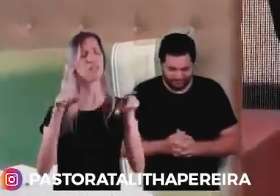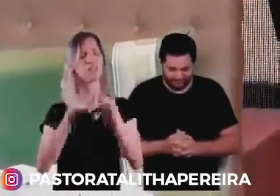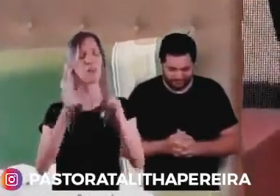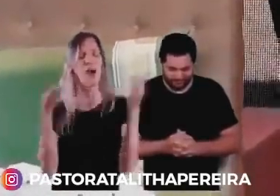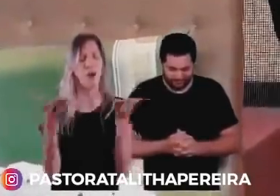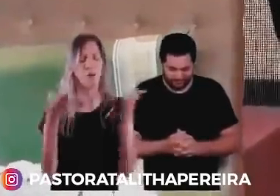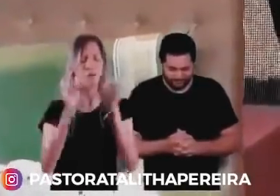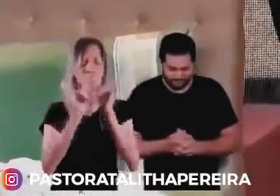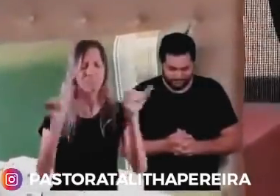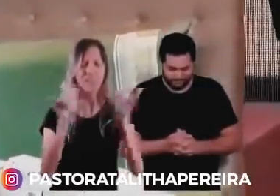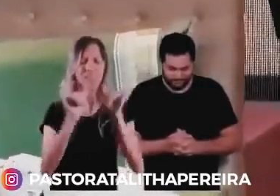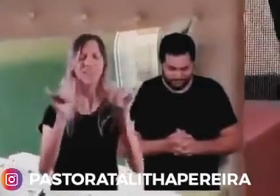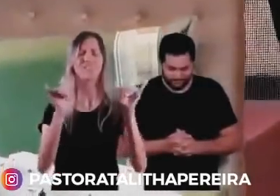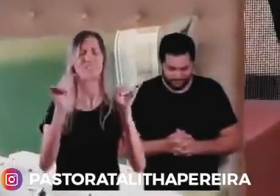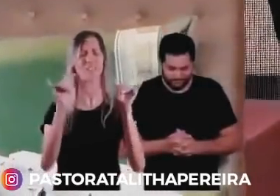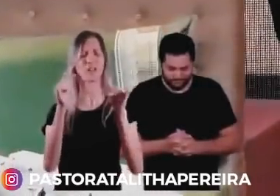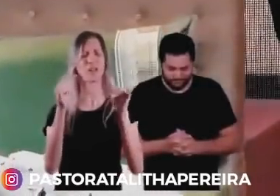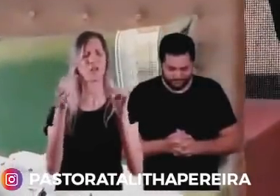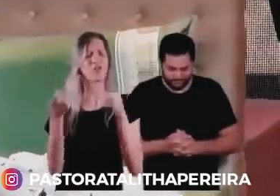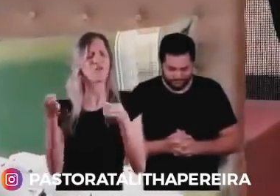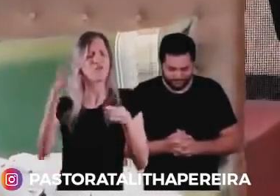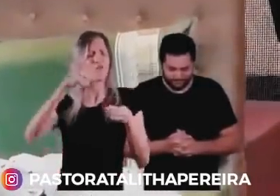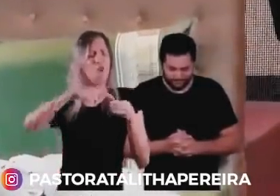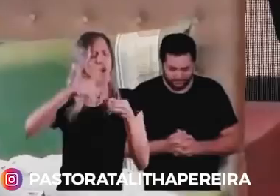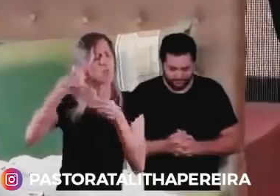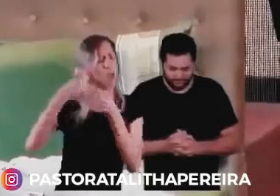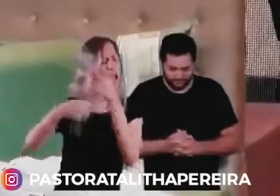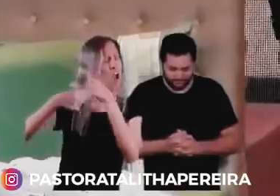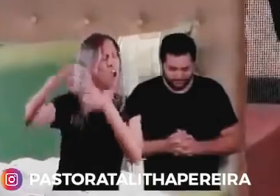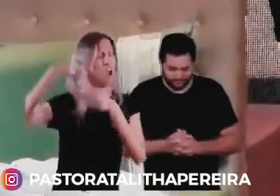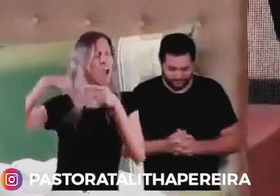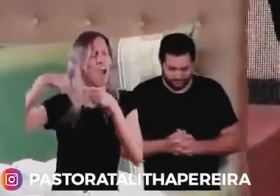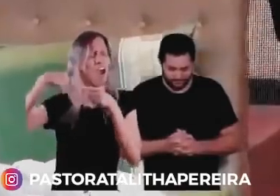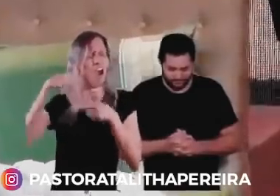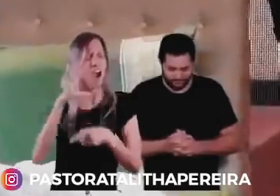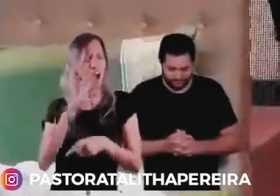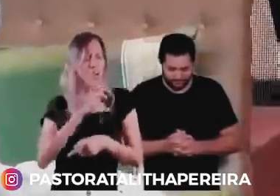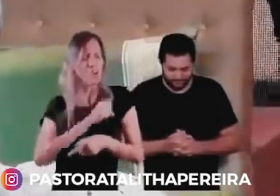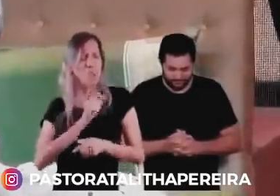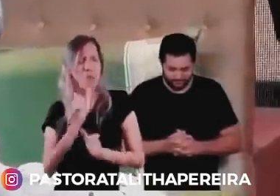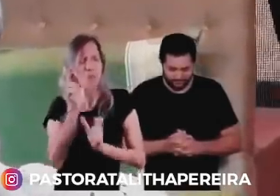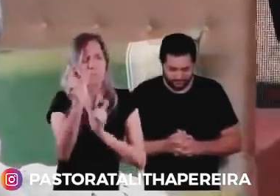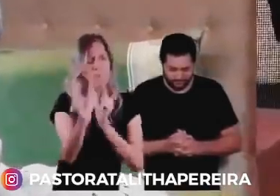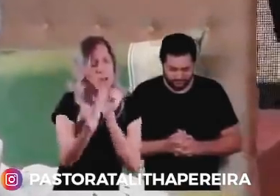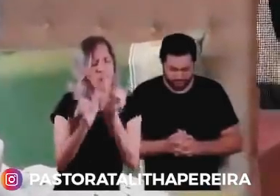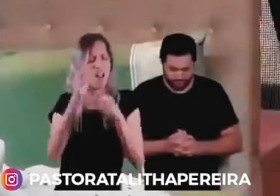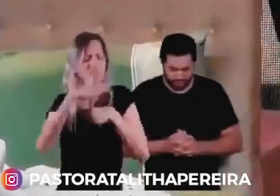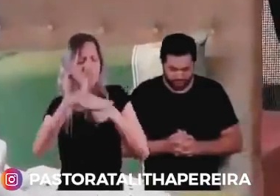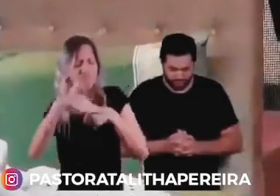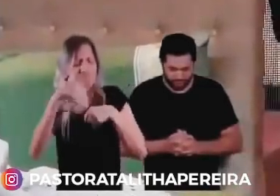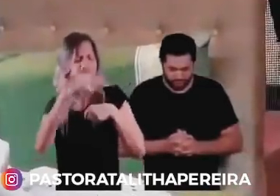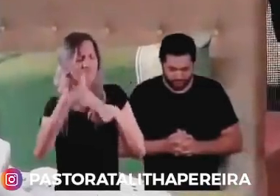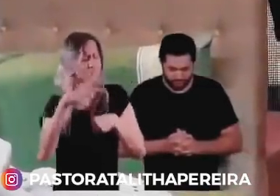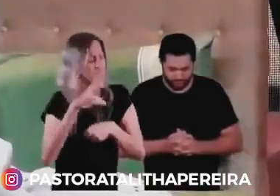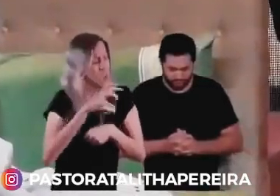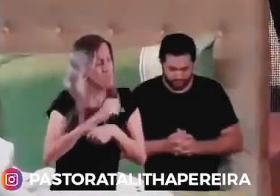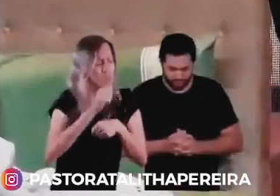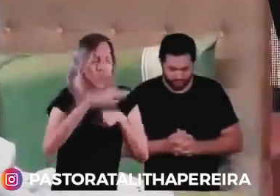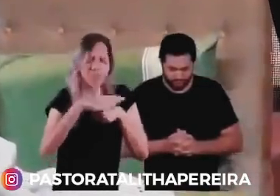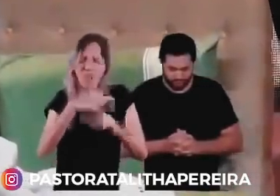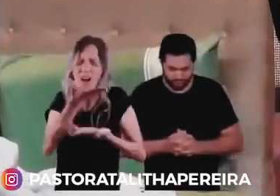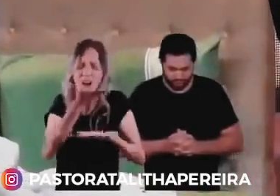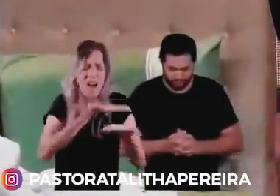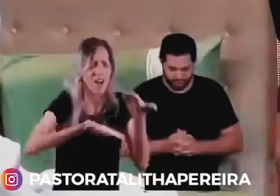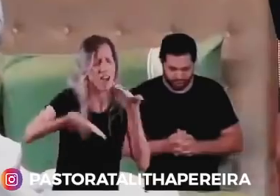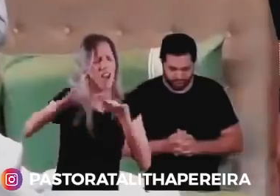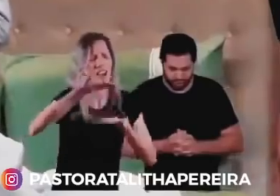agora, Pai, a volta aos elogios. A volta, Senhor, ao amor, ao aconchego,